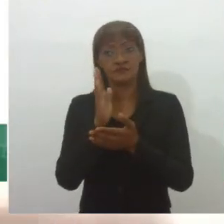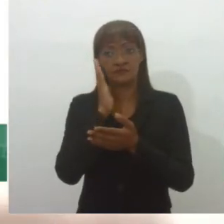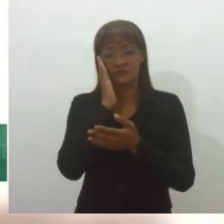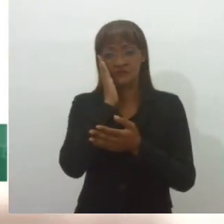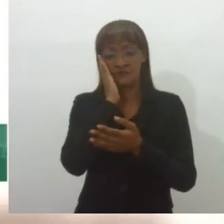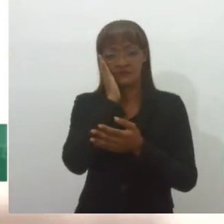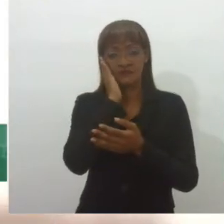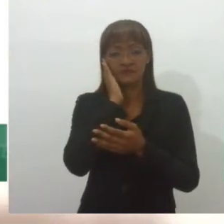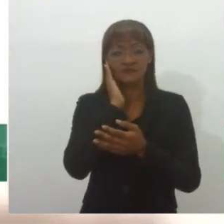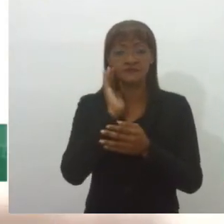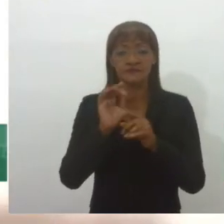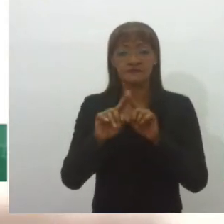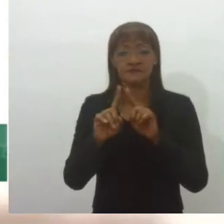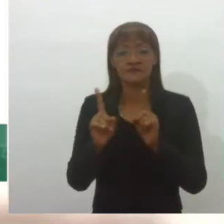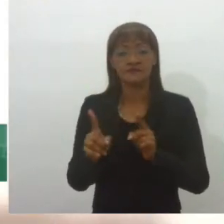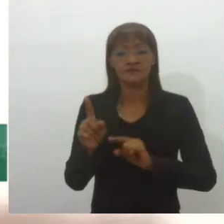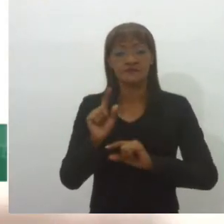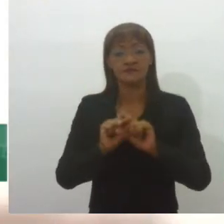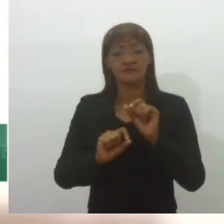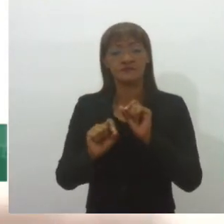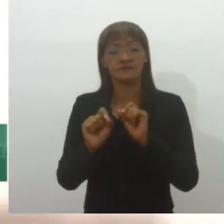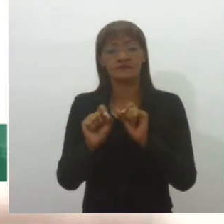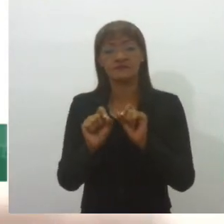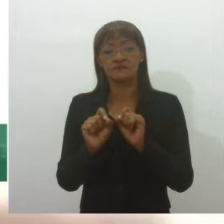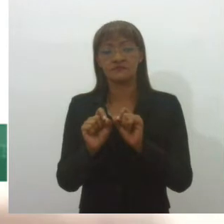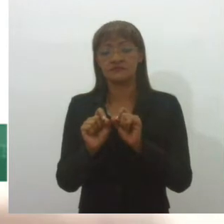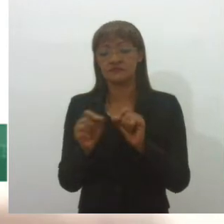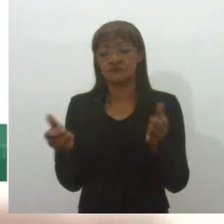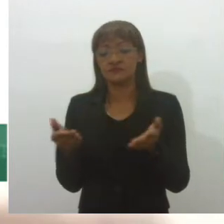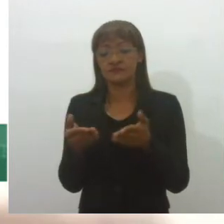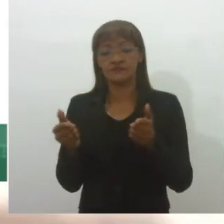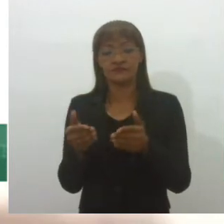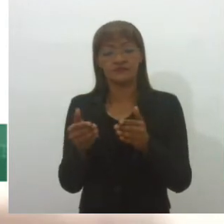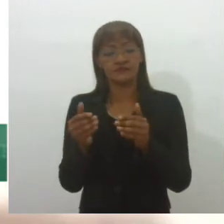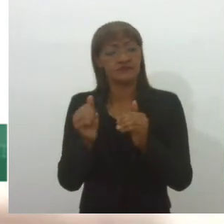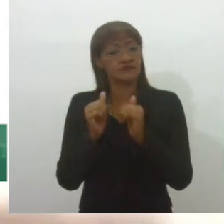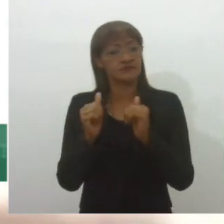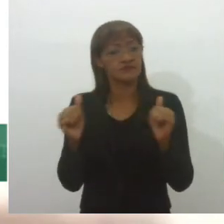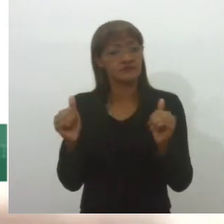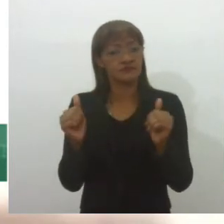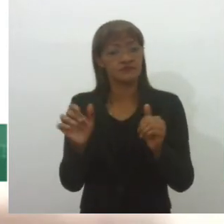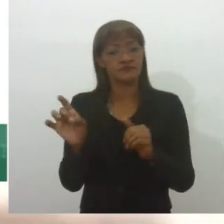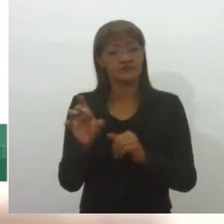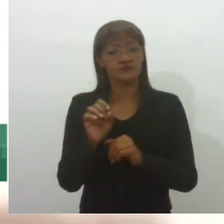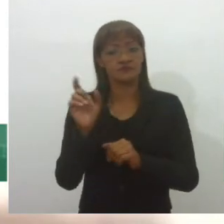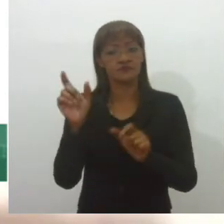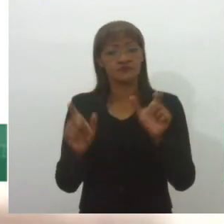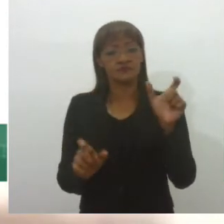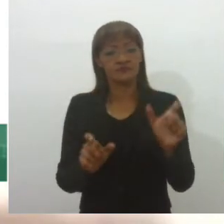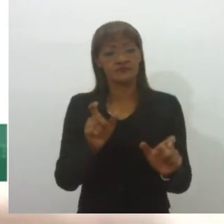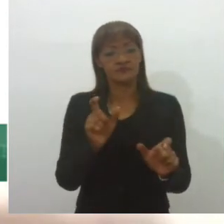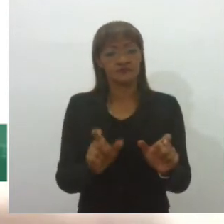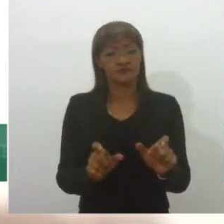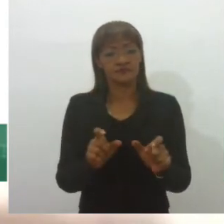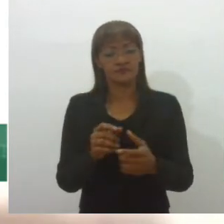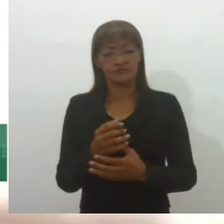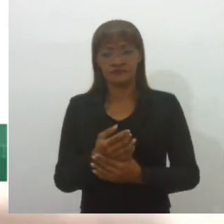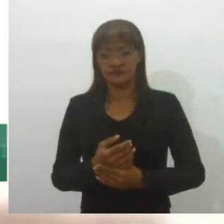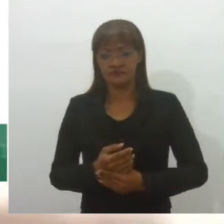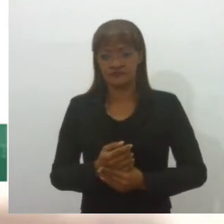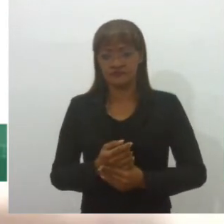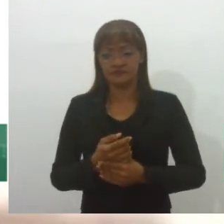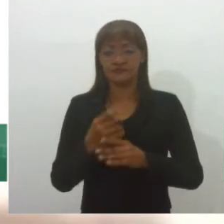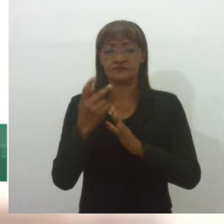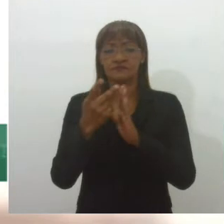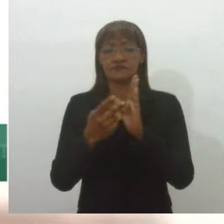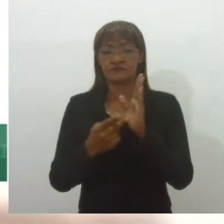vista mais individual, né, de cada cidadão. Então, na verdade, esse PL ele foi muito bem pensado, muito